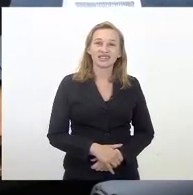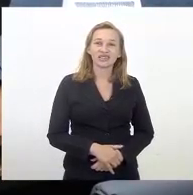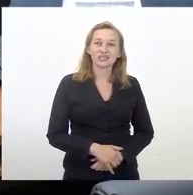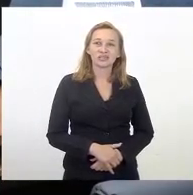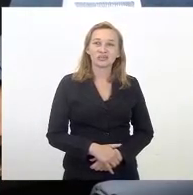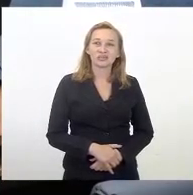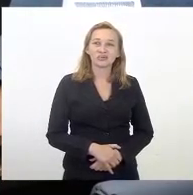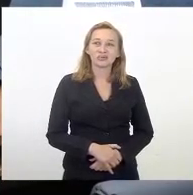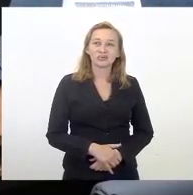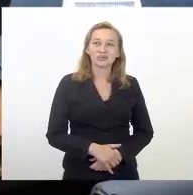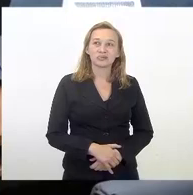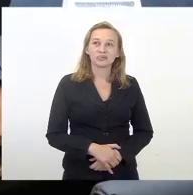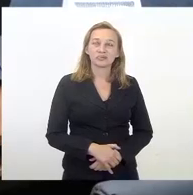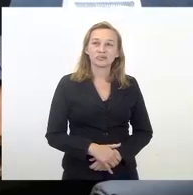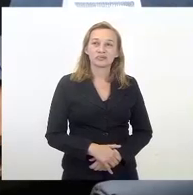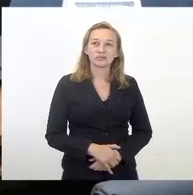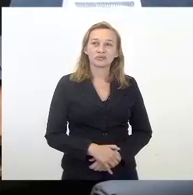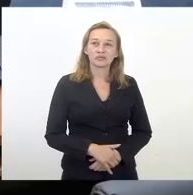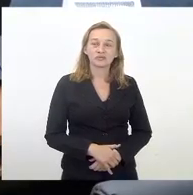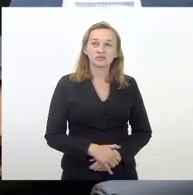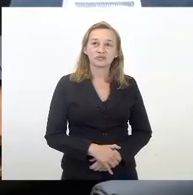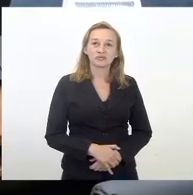E aí